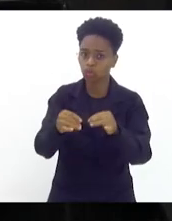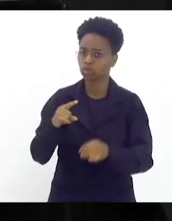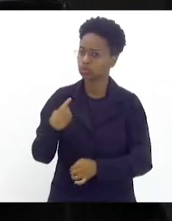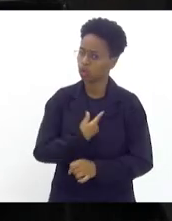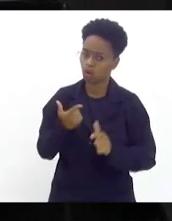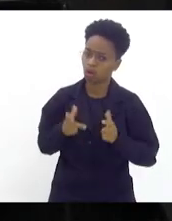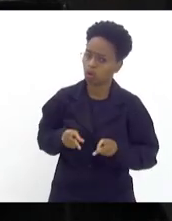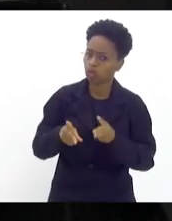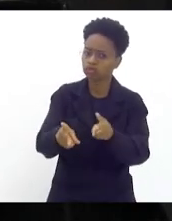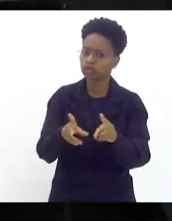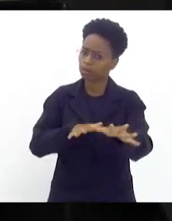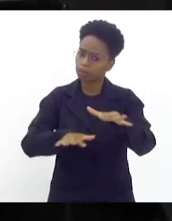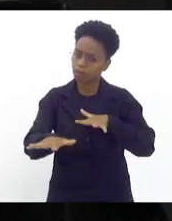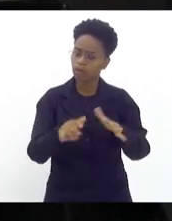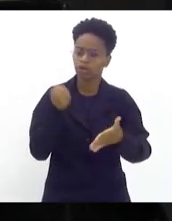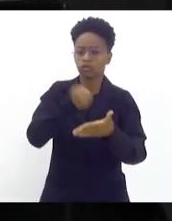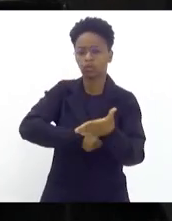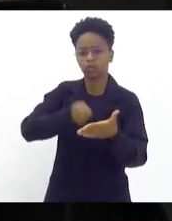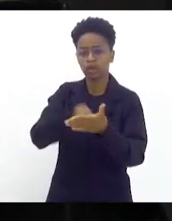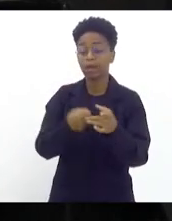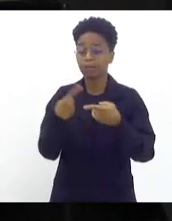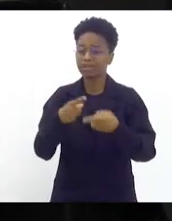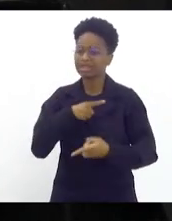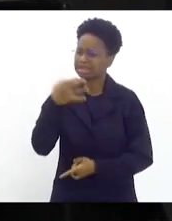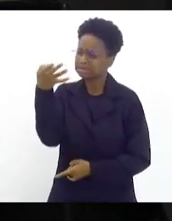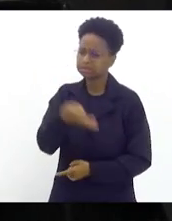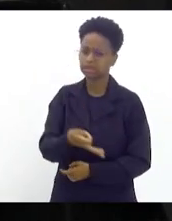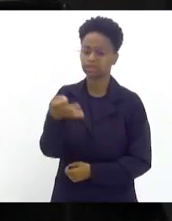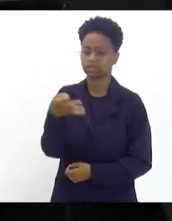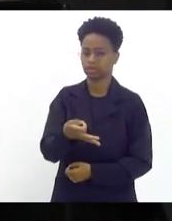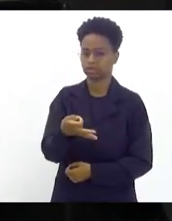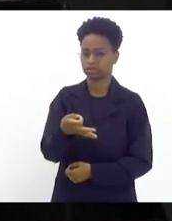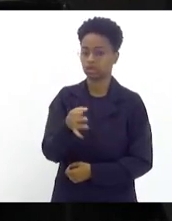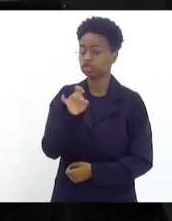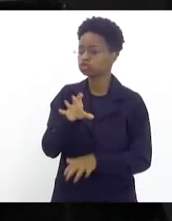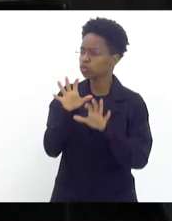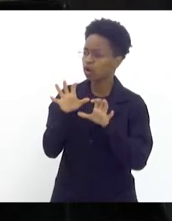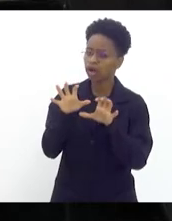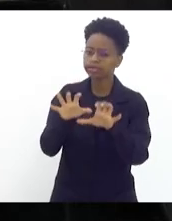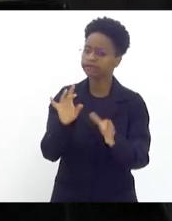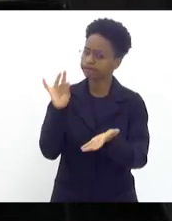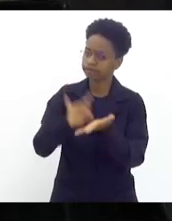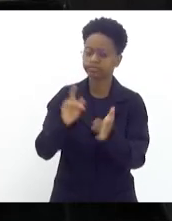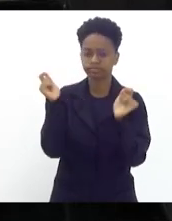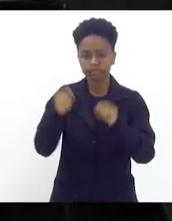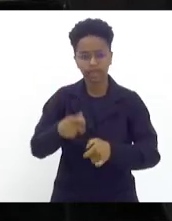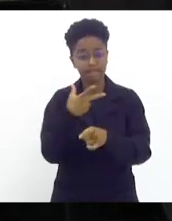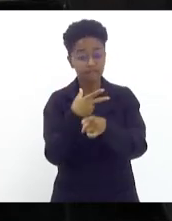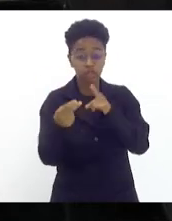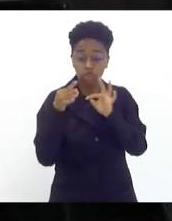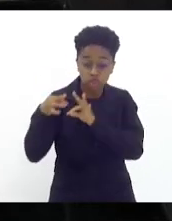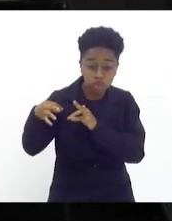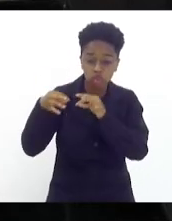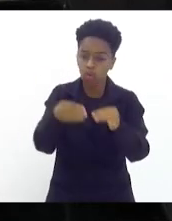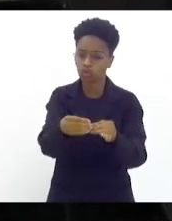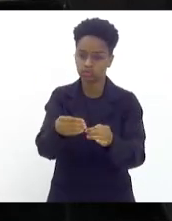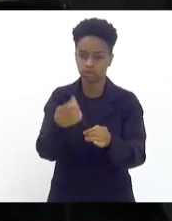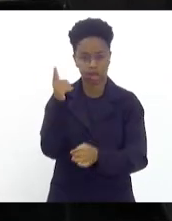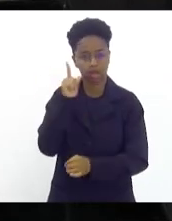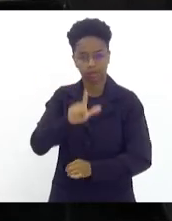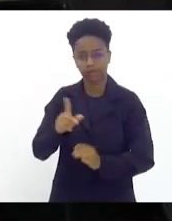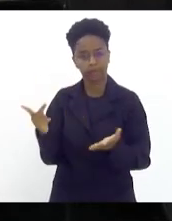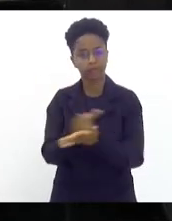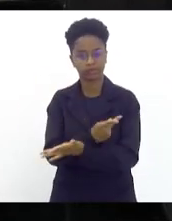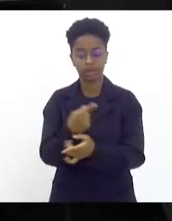mobilizado e lutando porque eu tenho certeza que só assim a vitória de todos virar